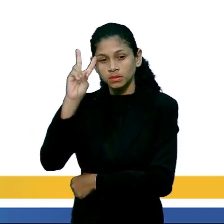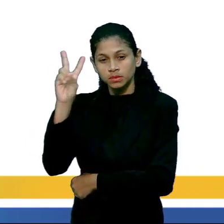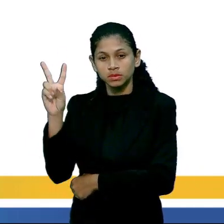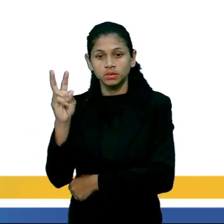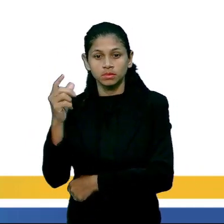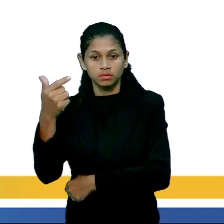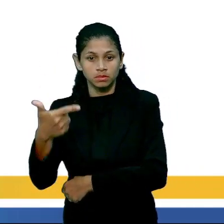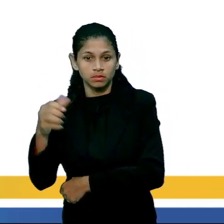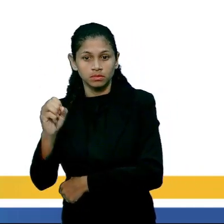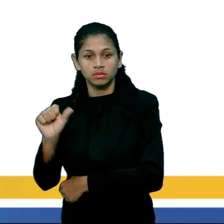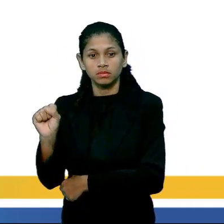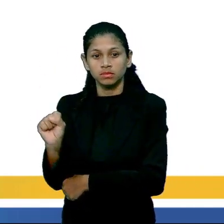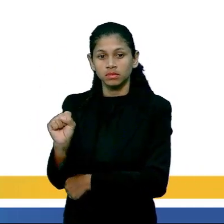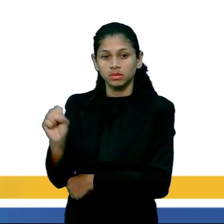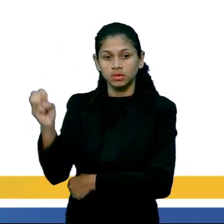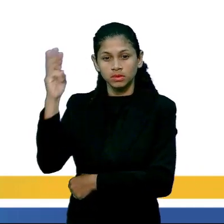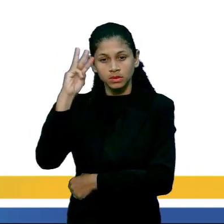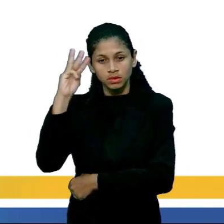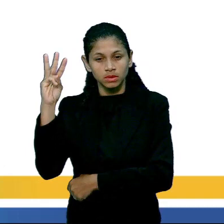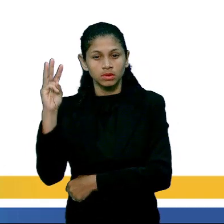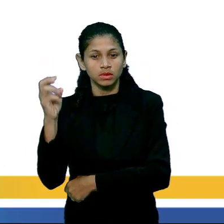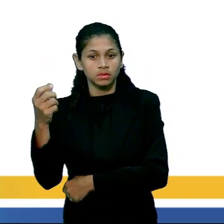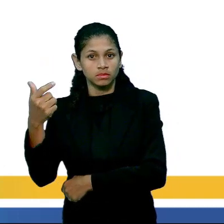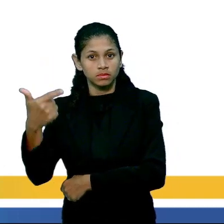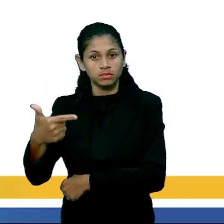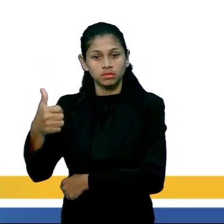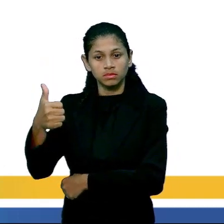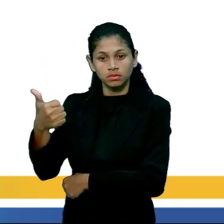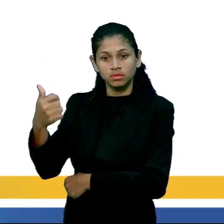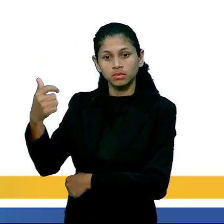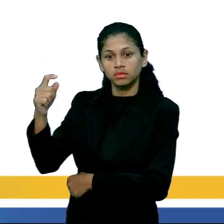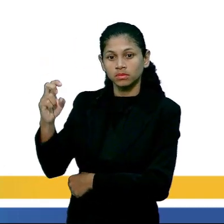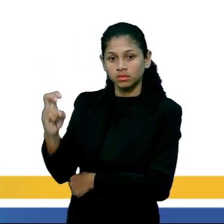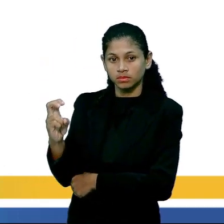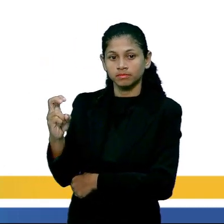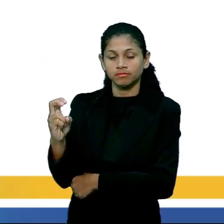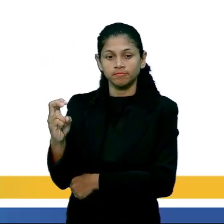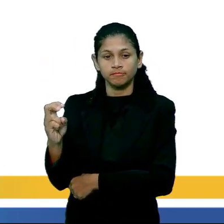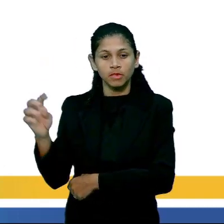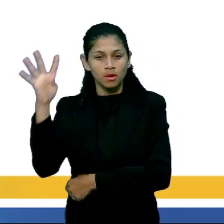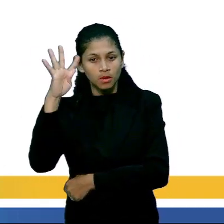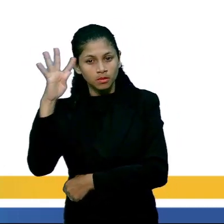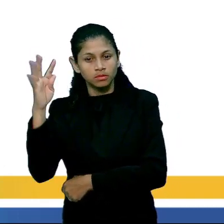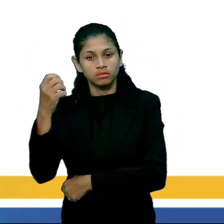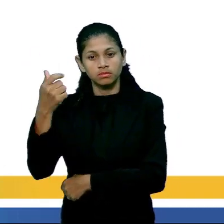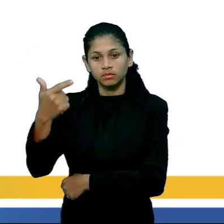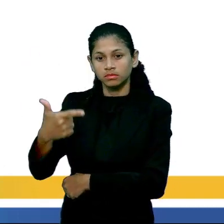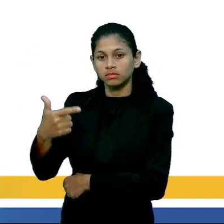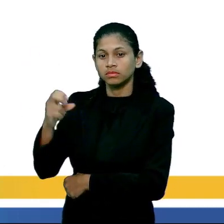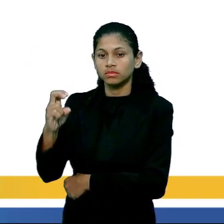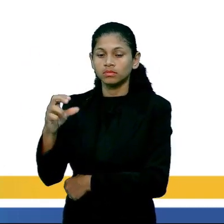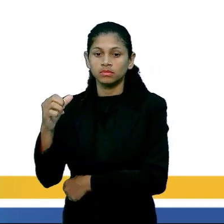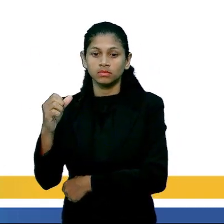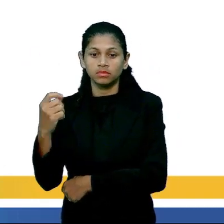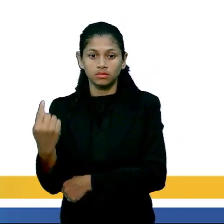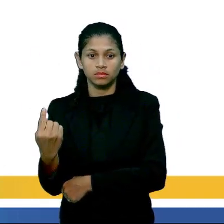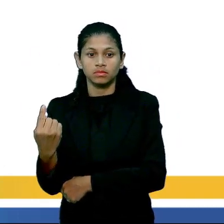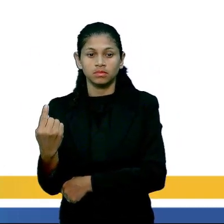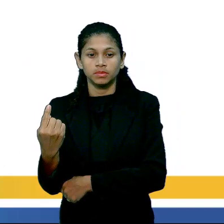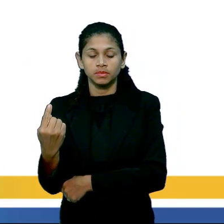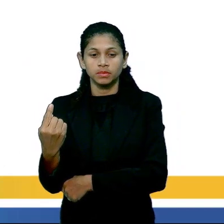na terça 215 na quarta-feira 251 na